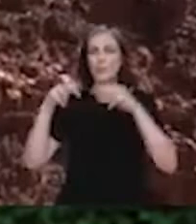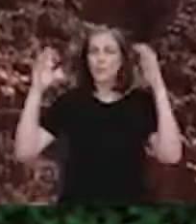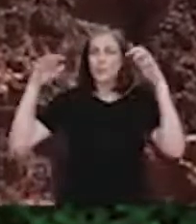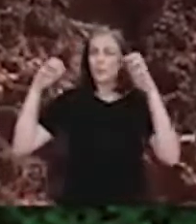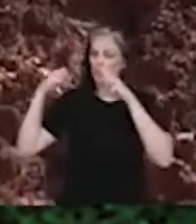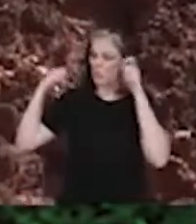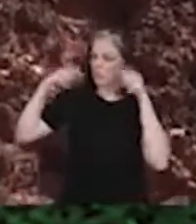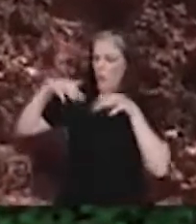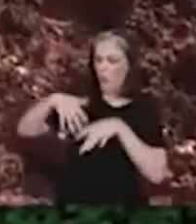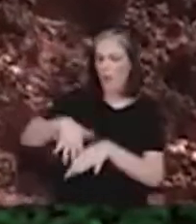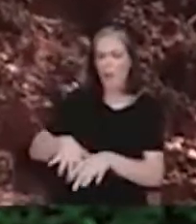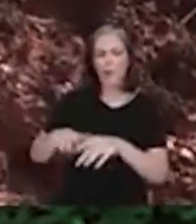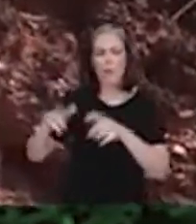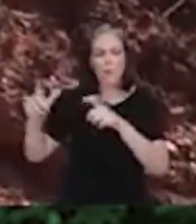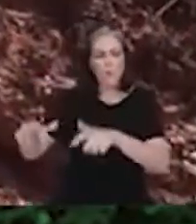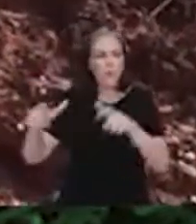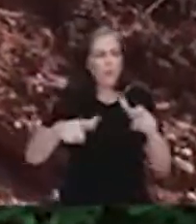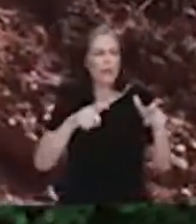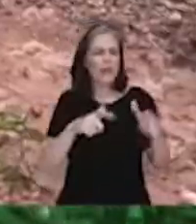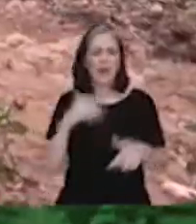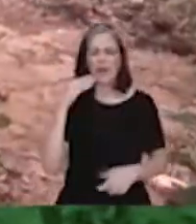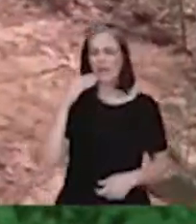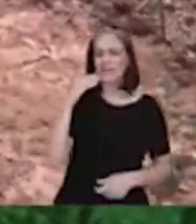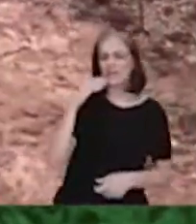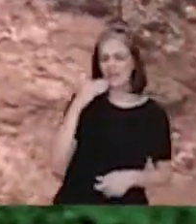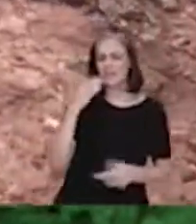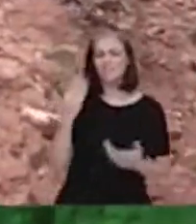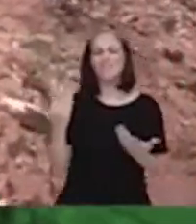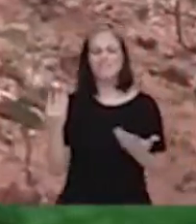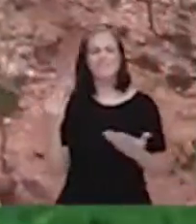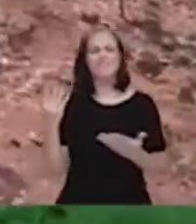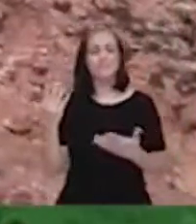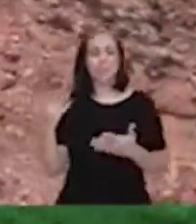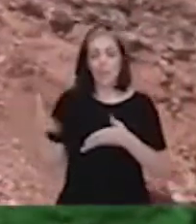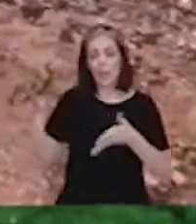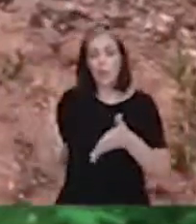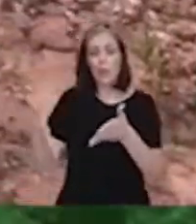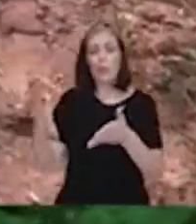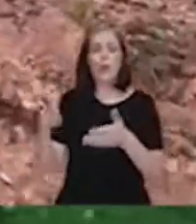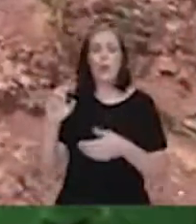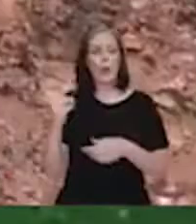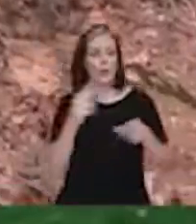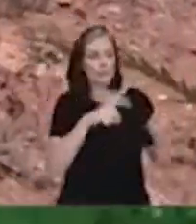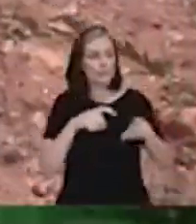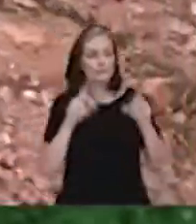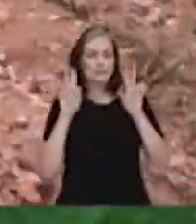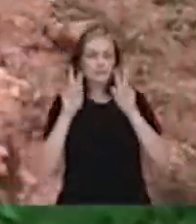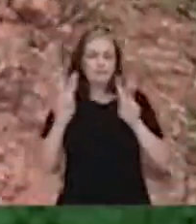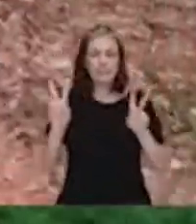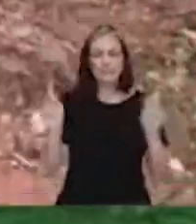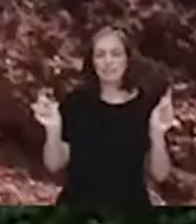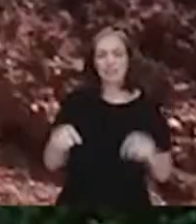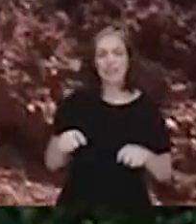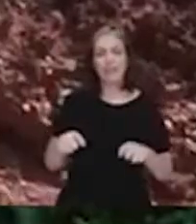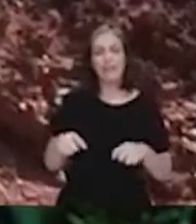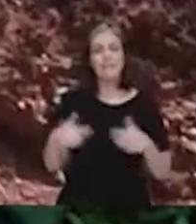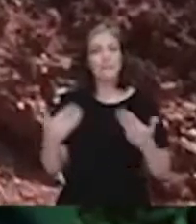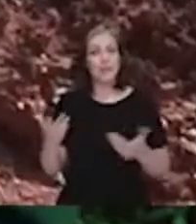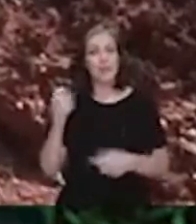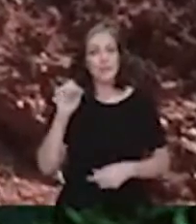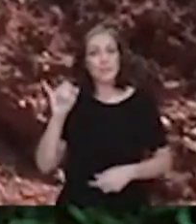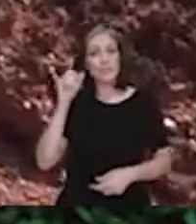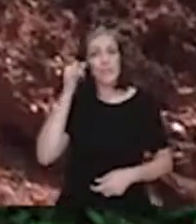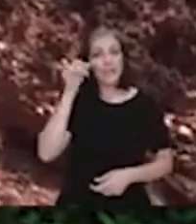toda enxurrada ela vem causando erosão aqueles buracos nessas caracteres que ter visto na estrada seu nas áreas rurais você consegue visualizar